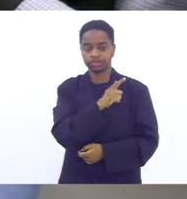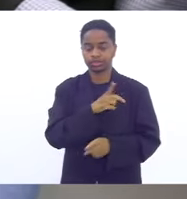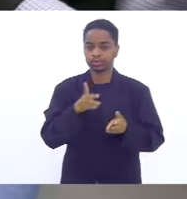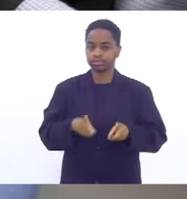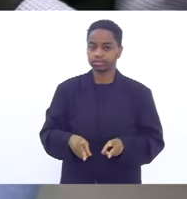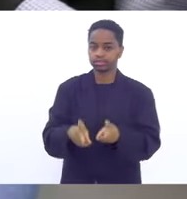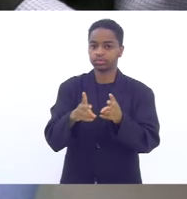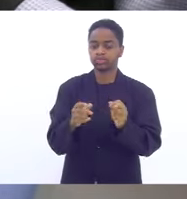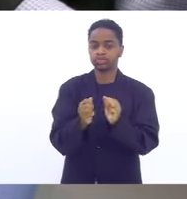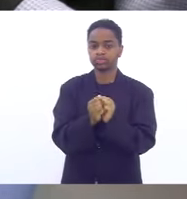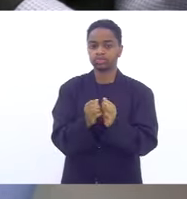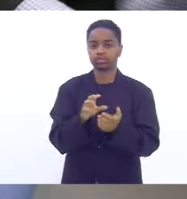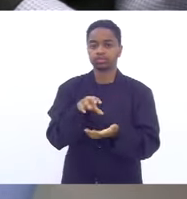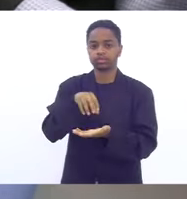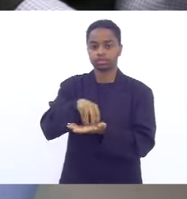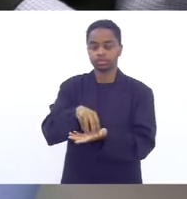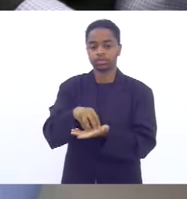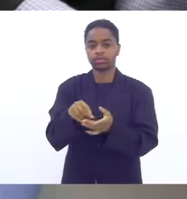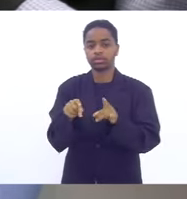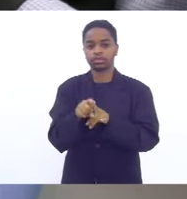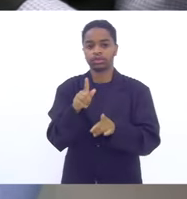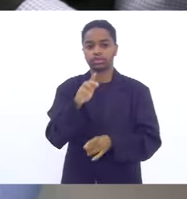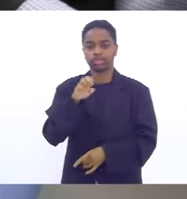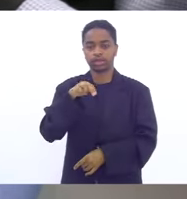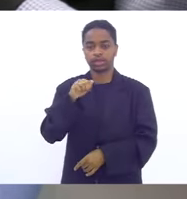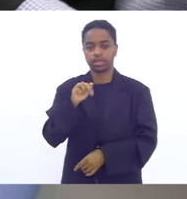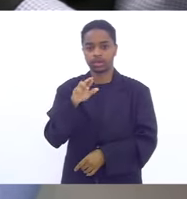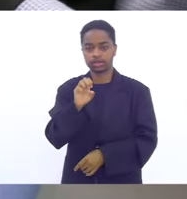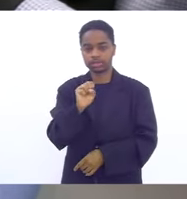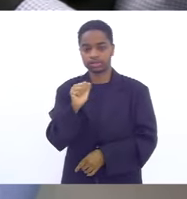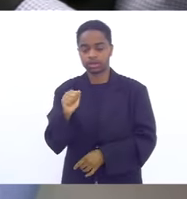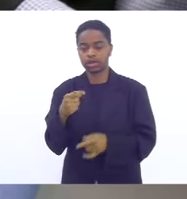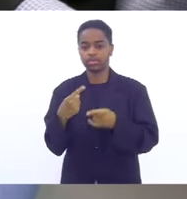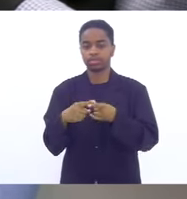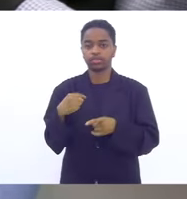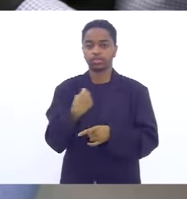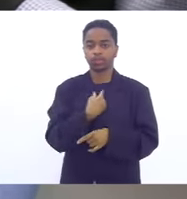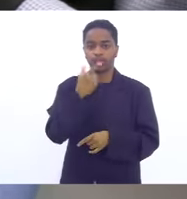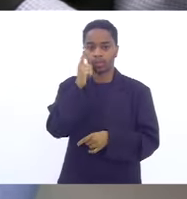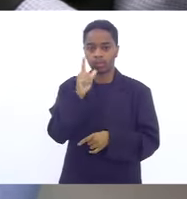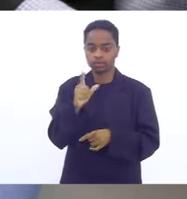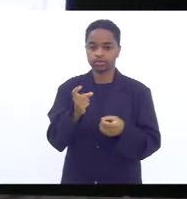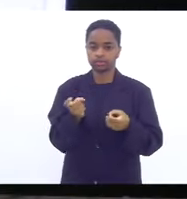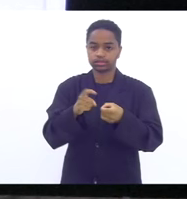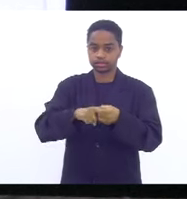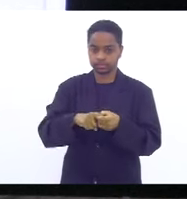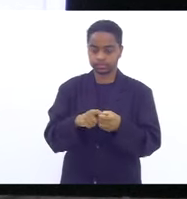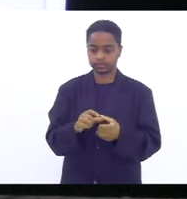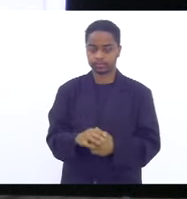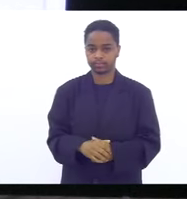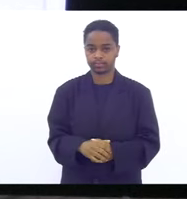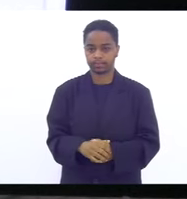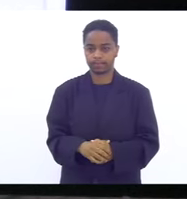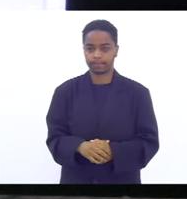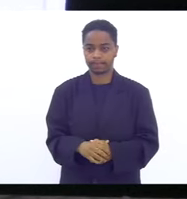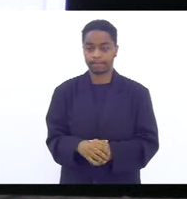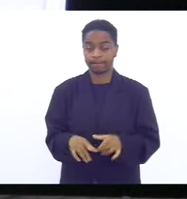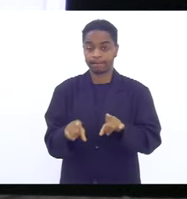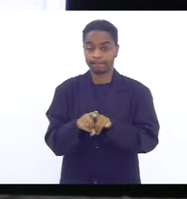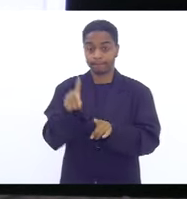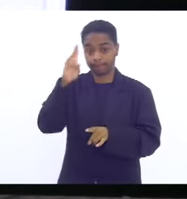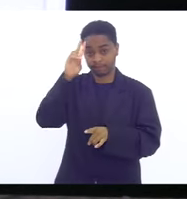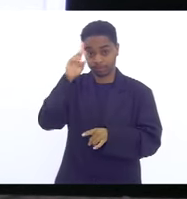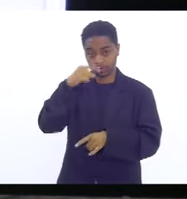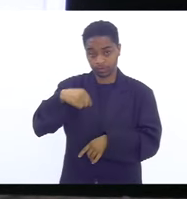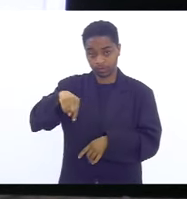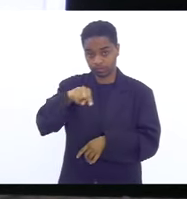permanentes junto à agência reguladora, junto à Genesa, para que a gente possa ter esse convênio desatado. Lembro a todos vocês